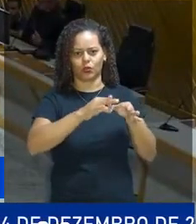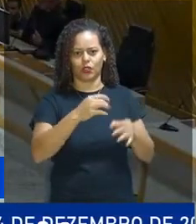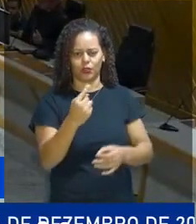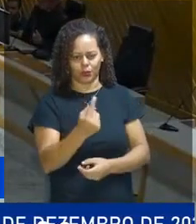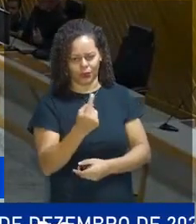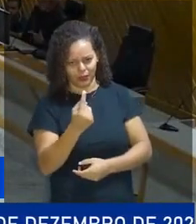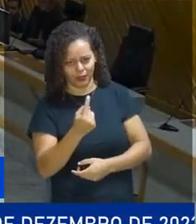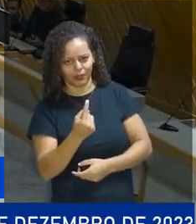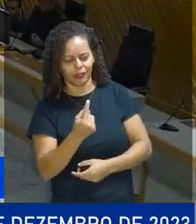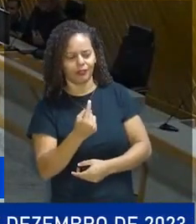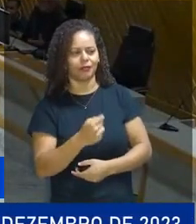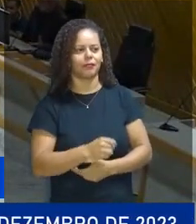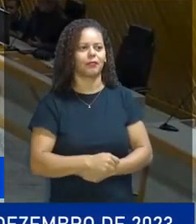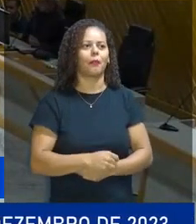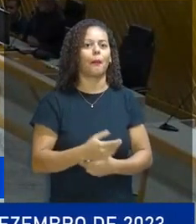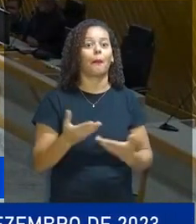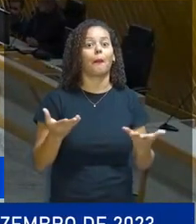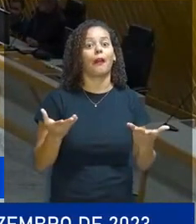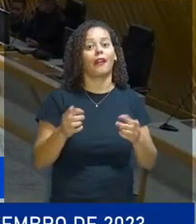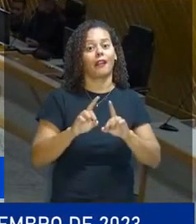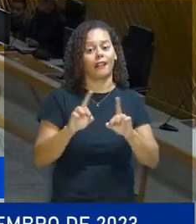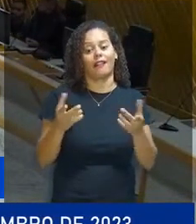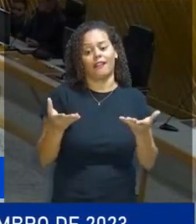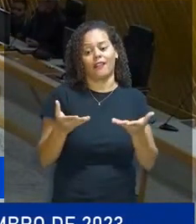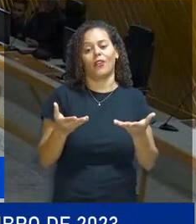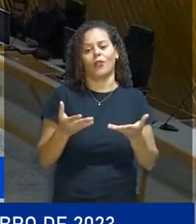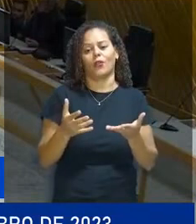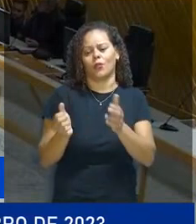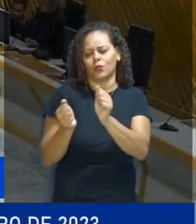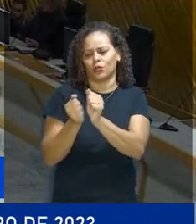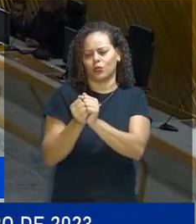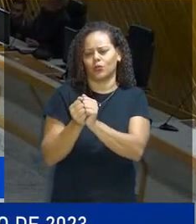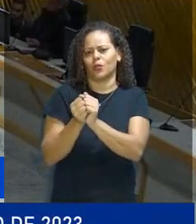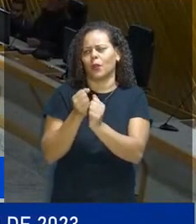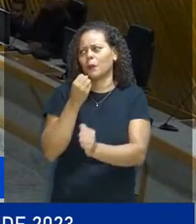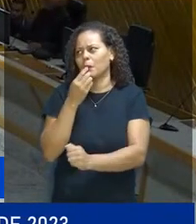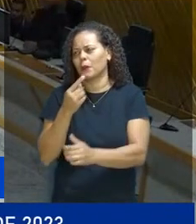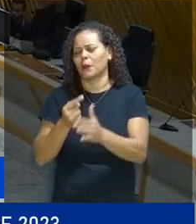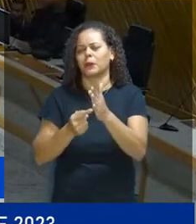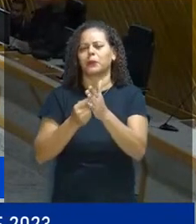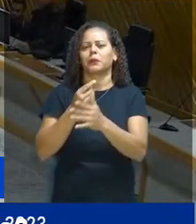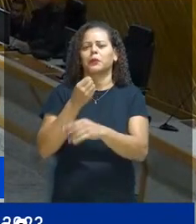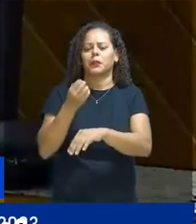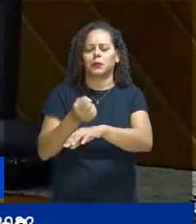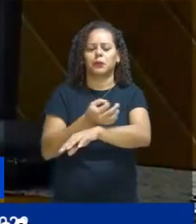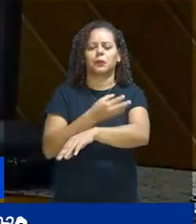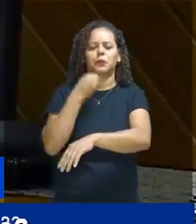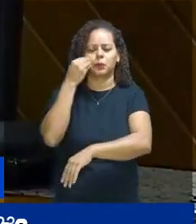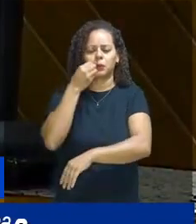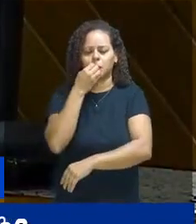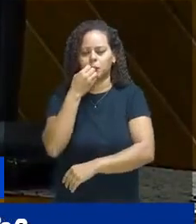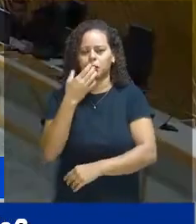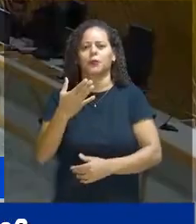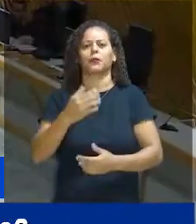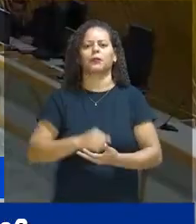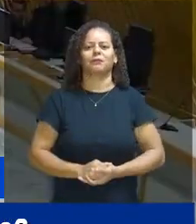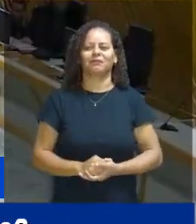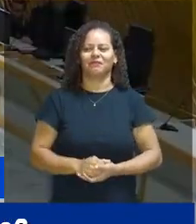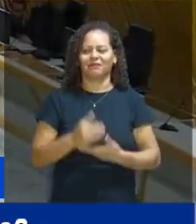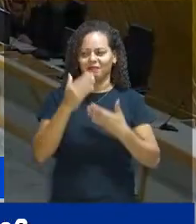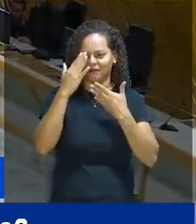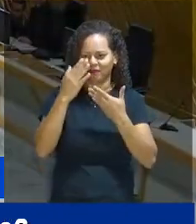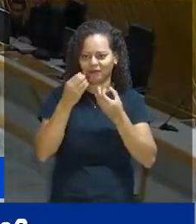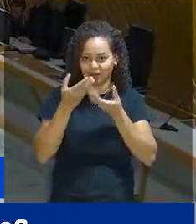solitário, vamos dizer assim, agora me sinto bem acompanhado aqui por todos vocês. Muito obrigado. Obrigado, Fernando. Então, para dar as boas-vindas,